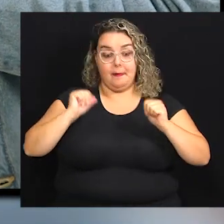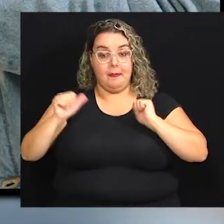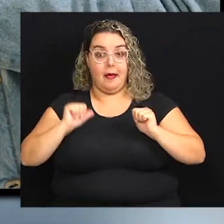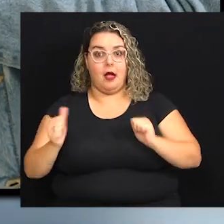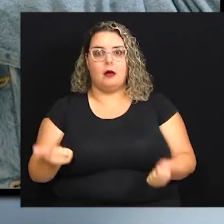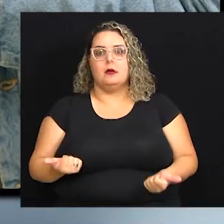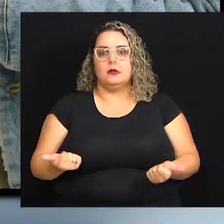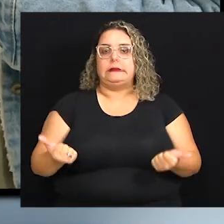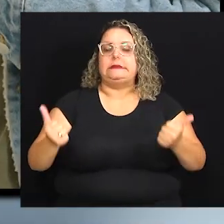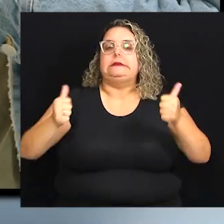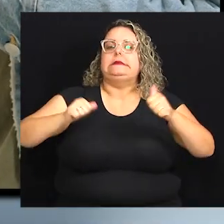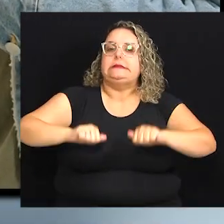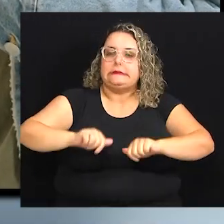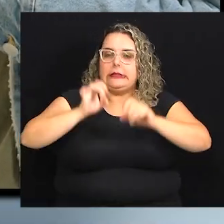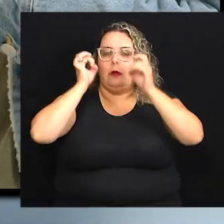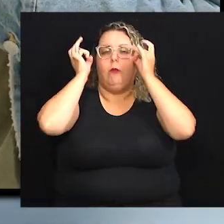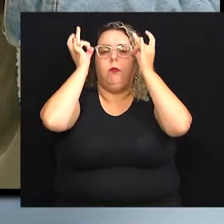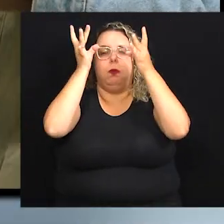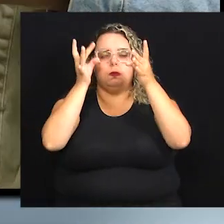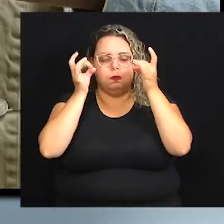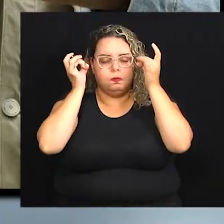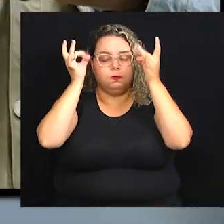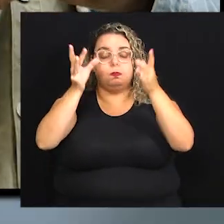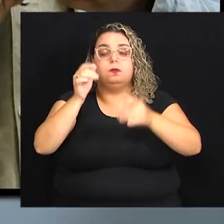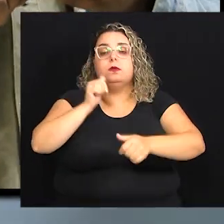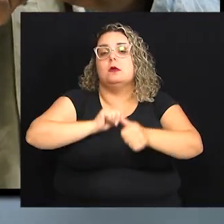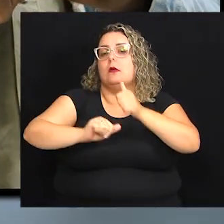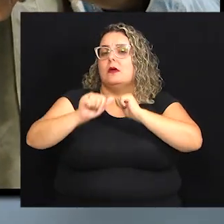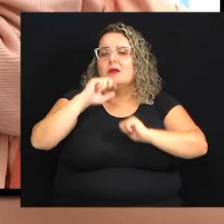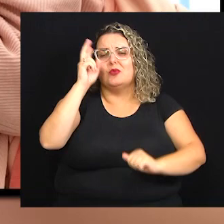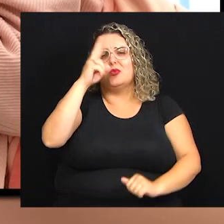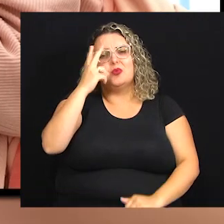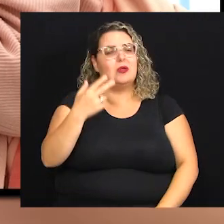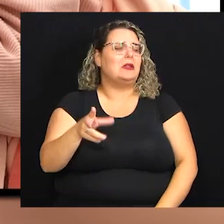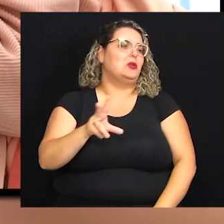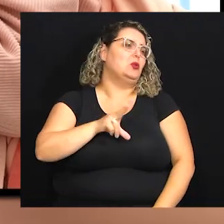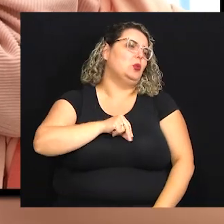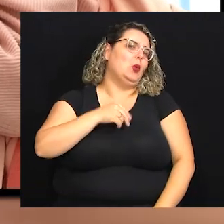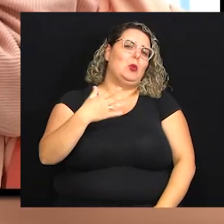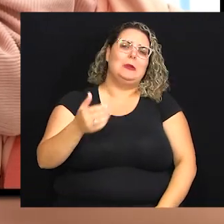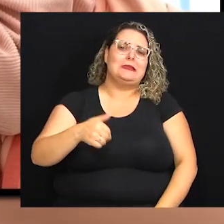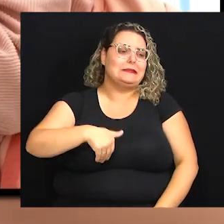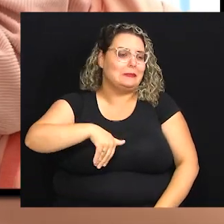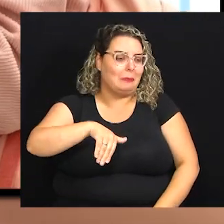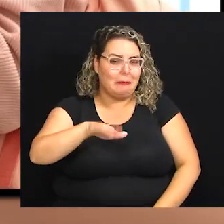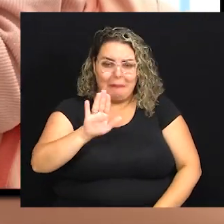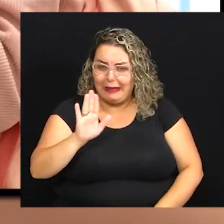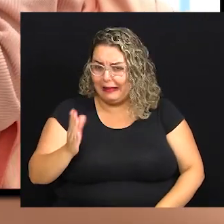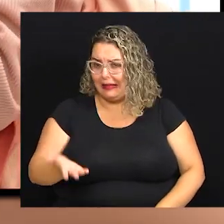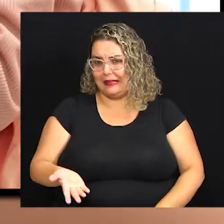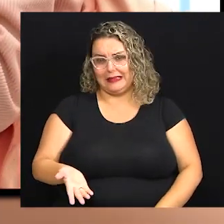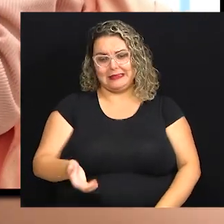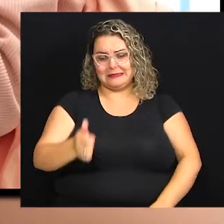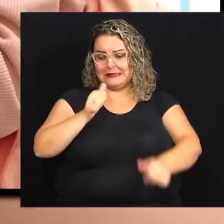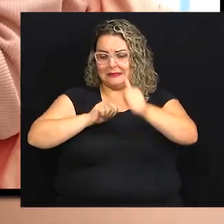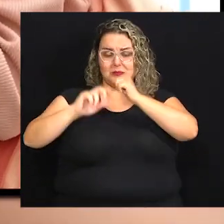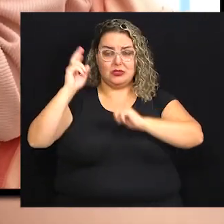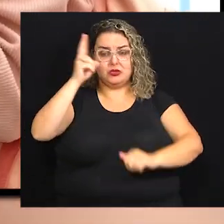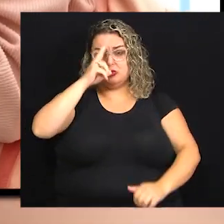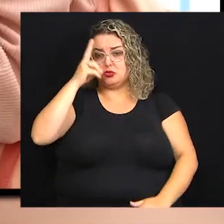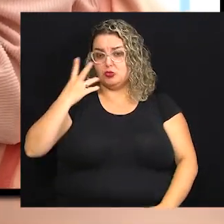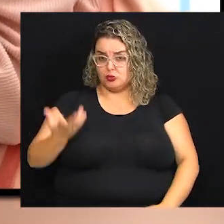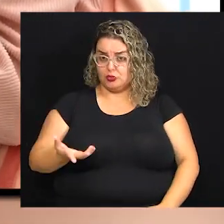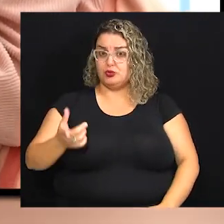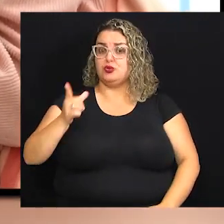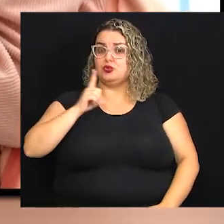também, pioram muito a dor de cabeça. Bebidas alcoólicas, então, nem se fale. As bebidas alcoólicas,